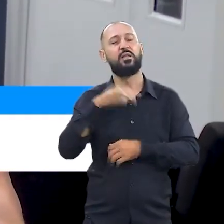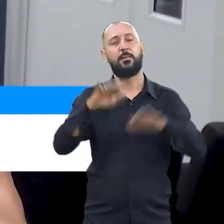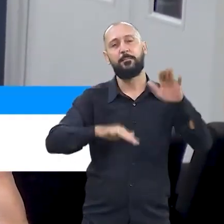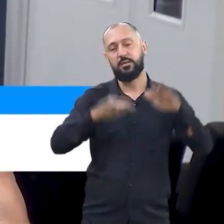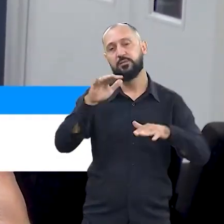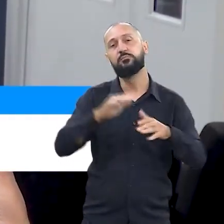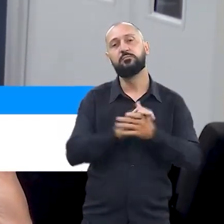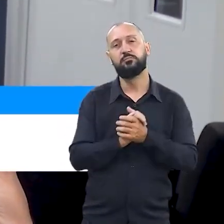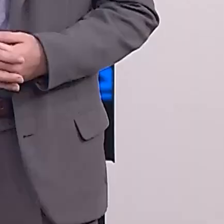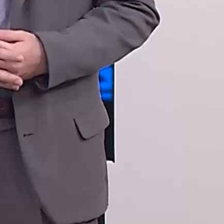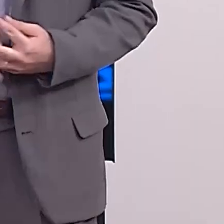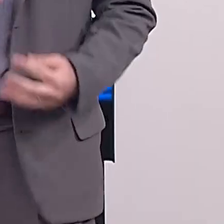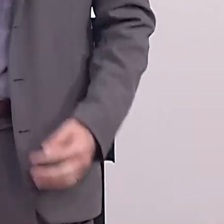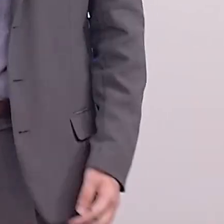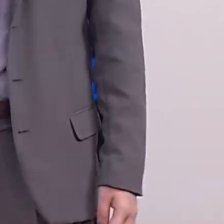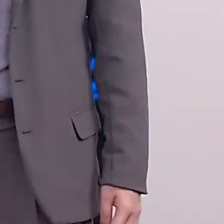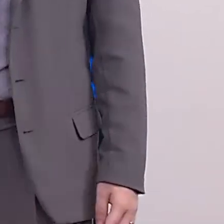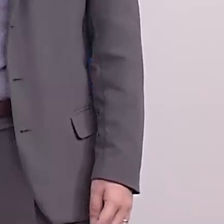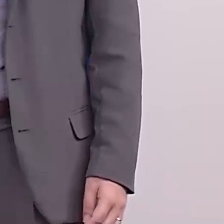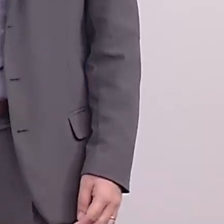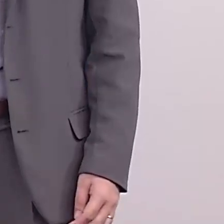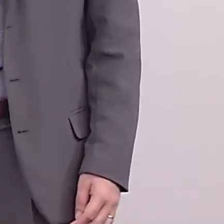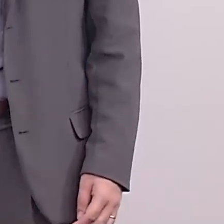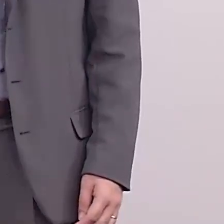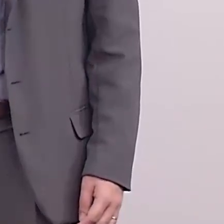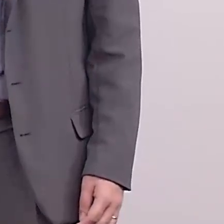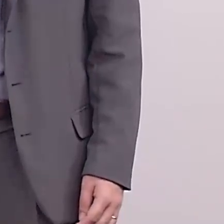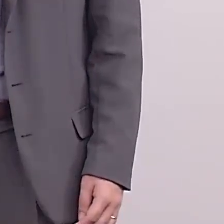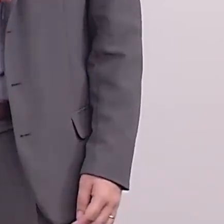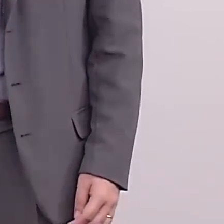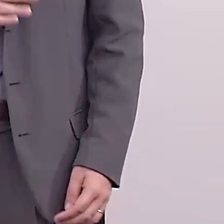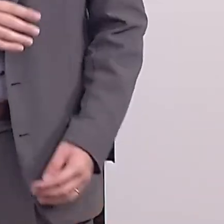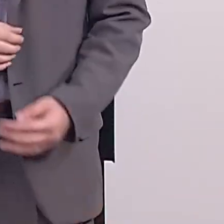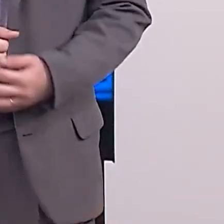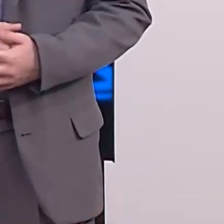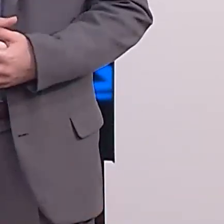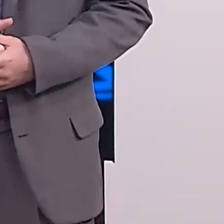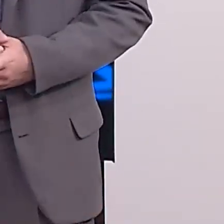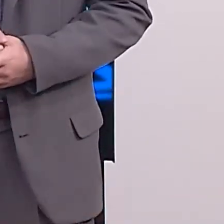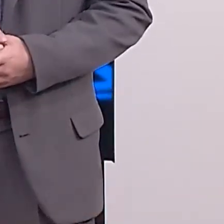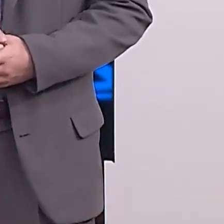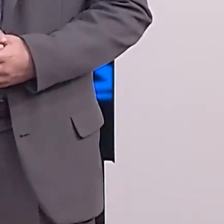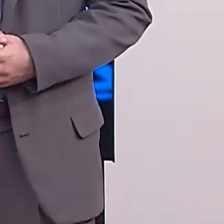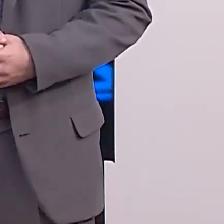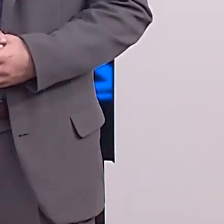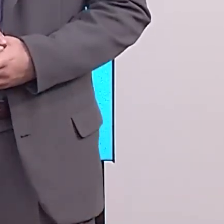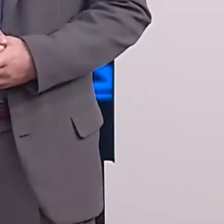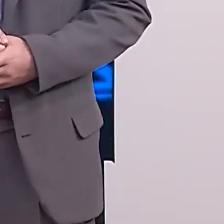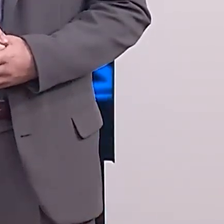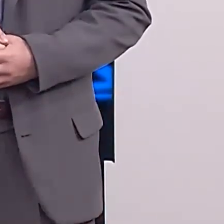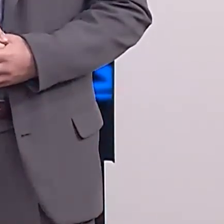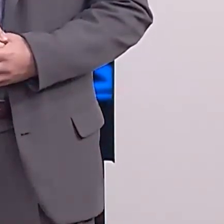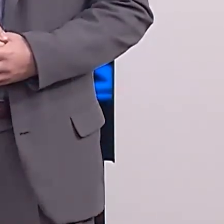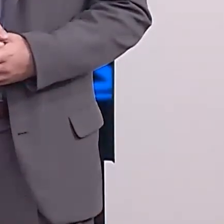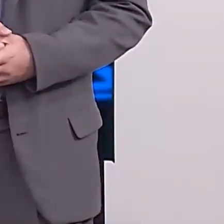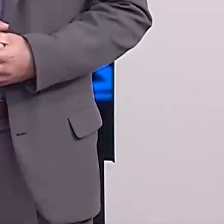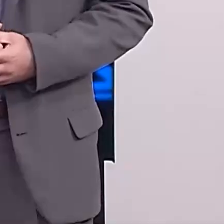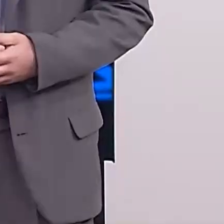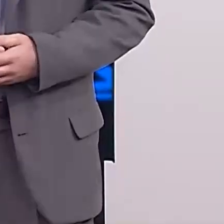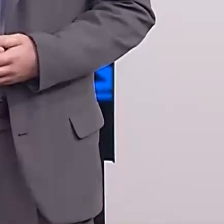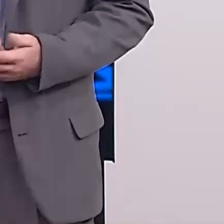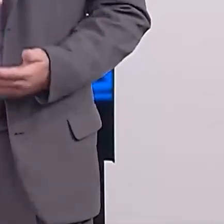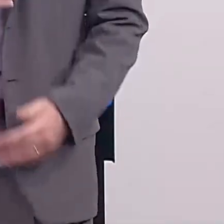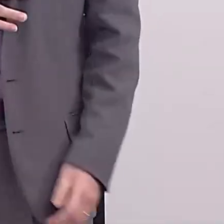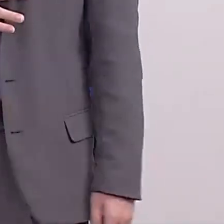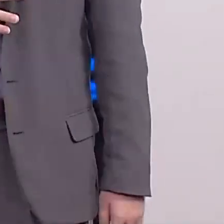de 6%, Situação melhora, mas déficit de vagas em escolas municipais de Dourados ainda é grande. Deputada